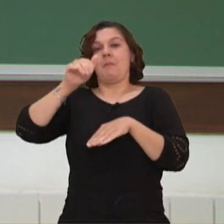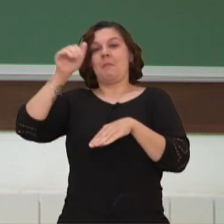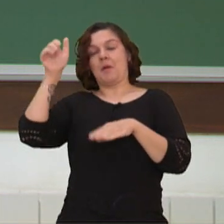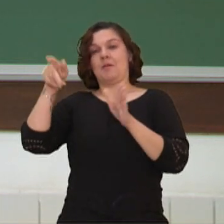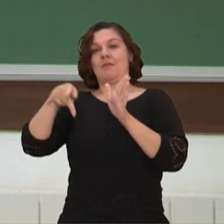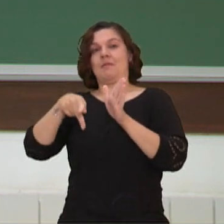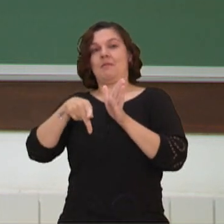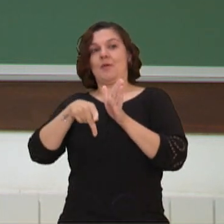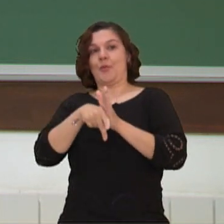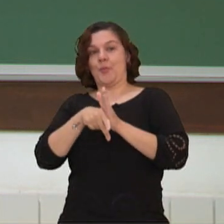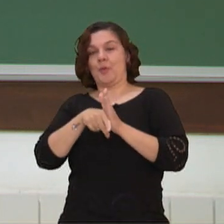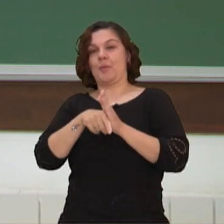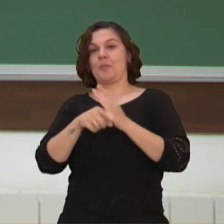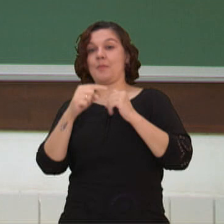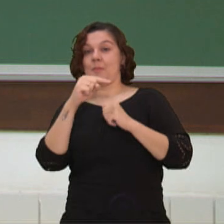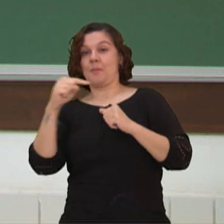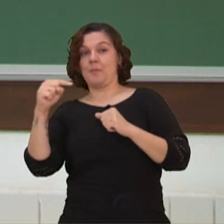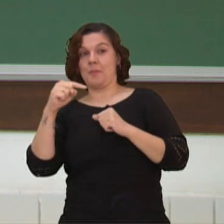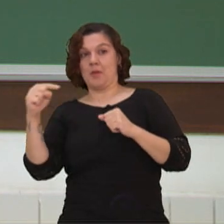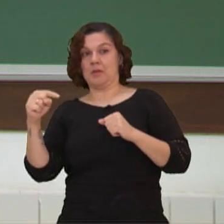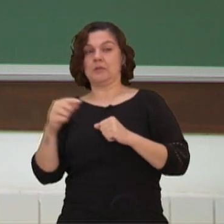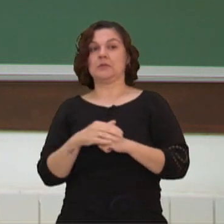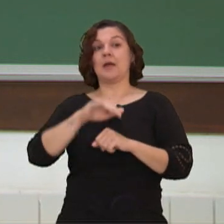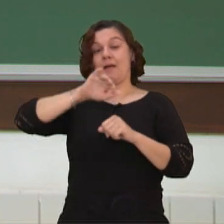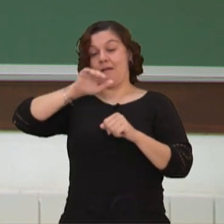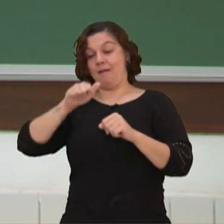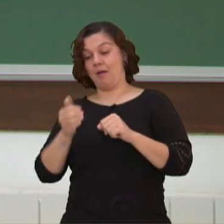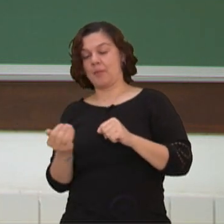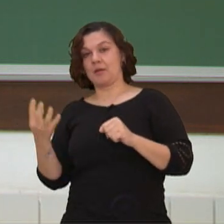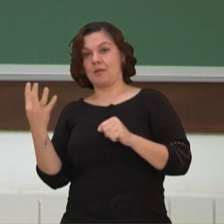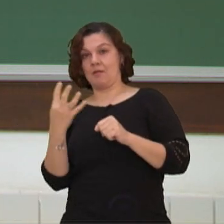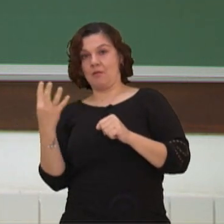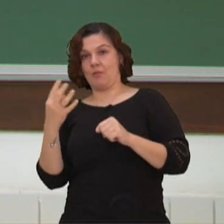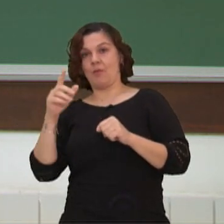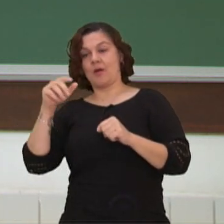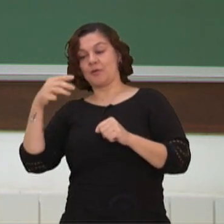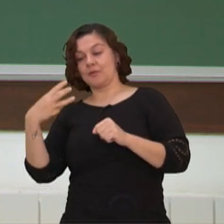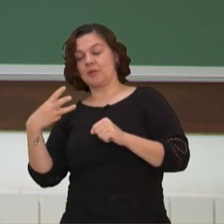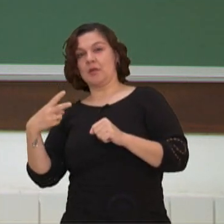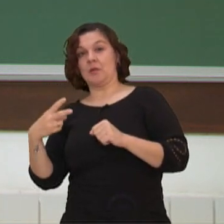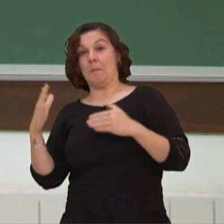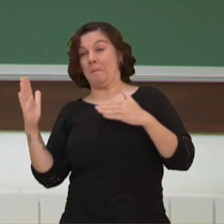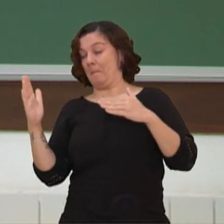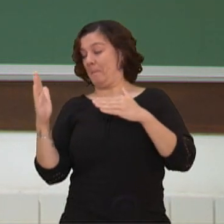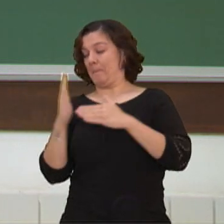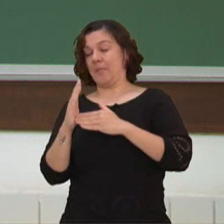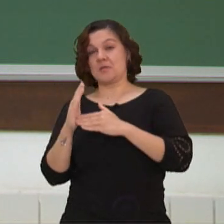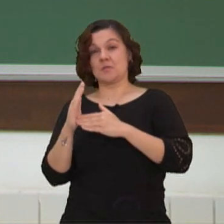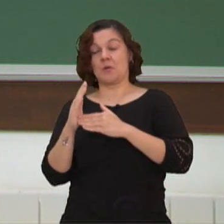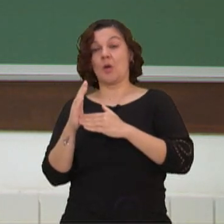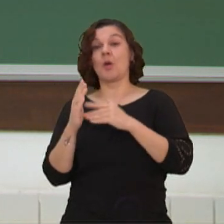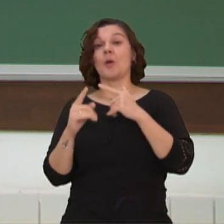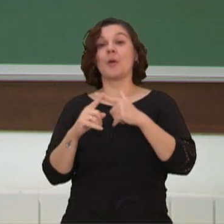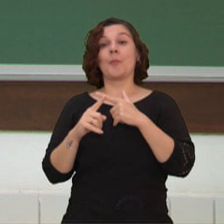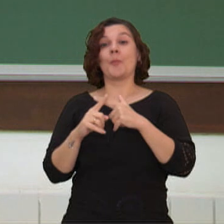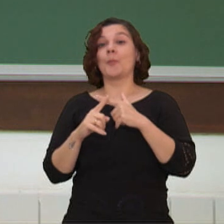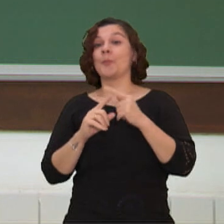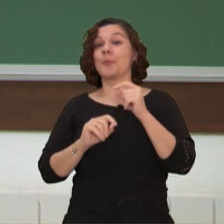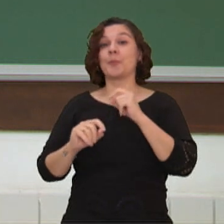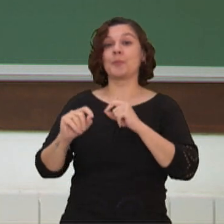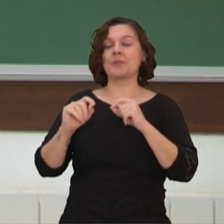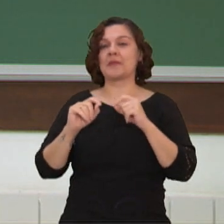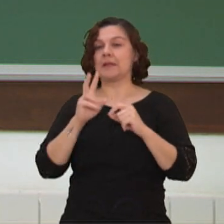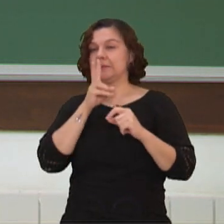ao máximo da camada 4, que suporta 32 elétrons. Por que chegou ao máximo? Porque a partir de agora, a quantidade